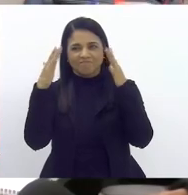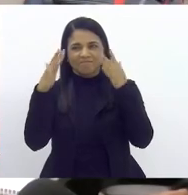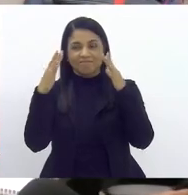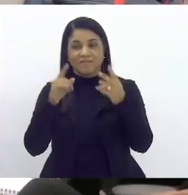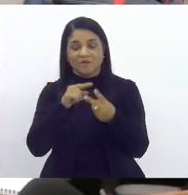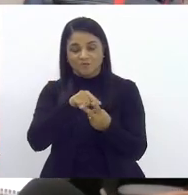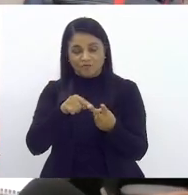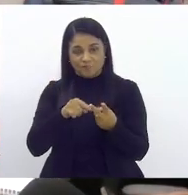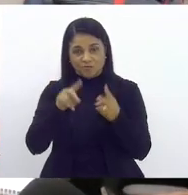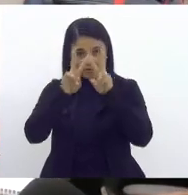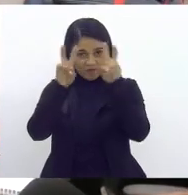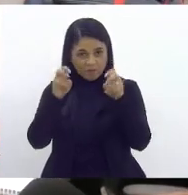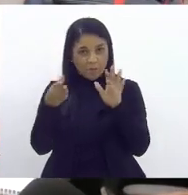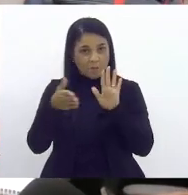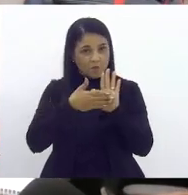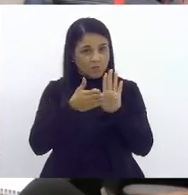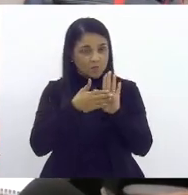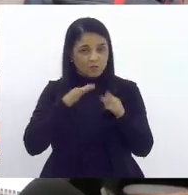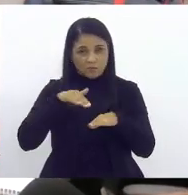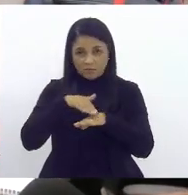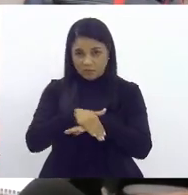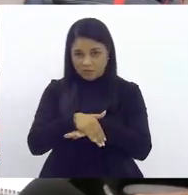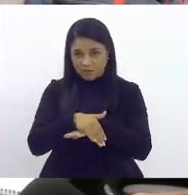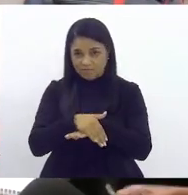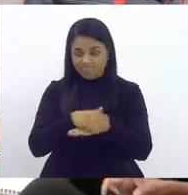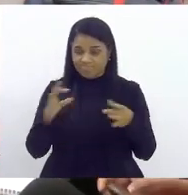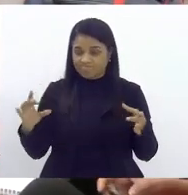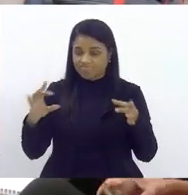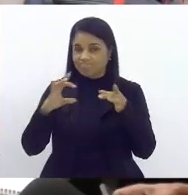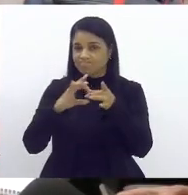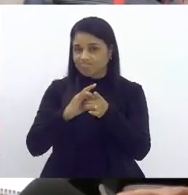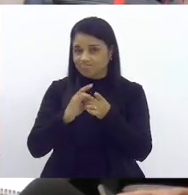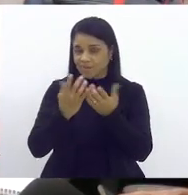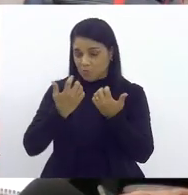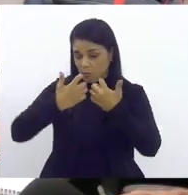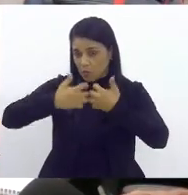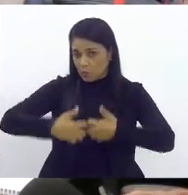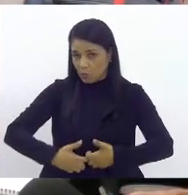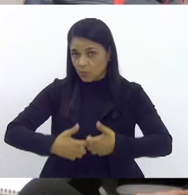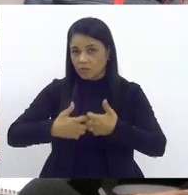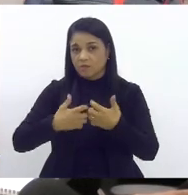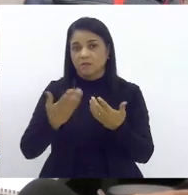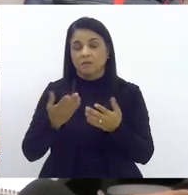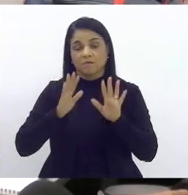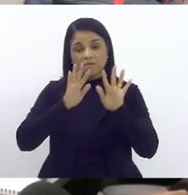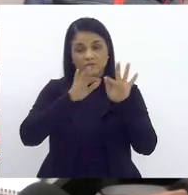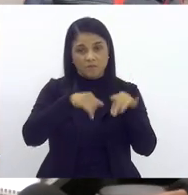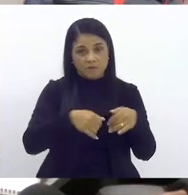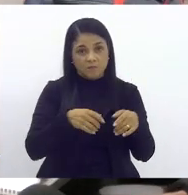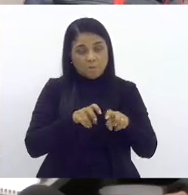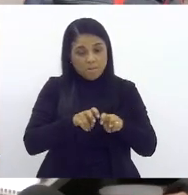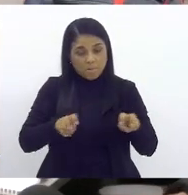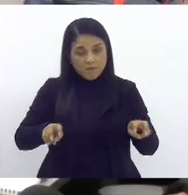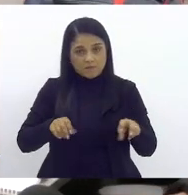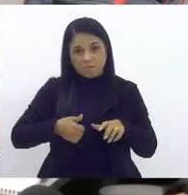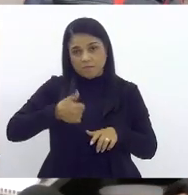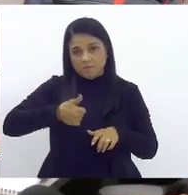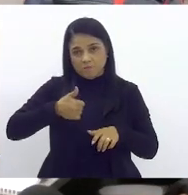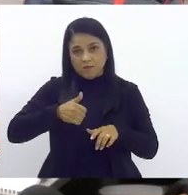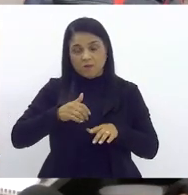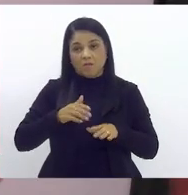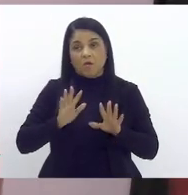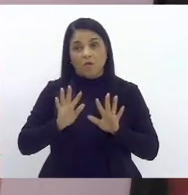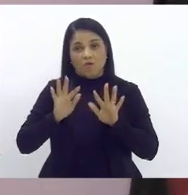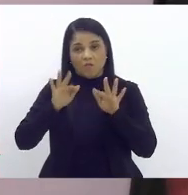Os dois temas propostos para esta noite, eles se encaixam. Então, a gente está terminando agora a primeira mesa. Faremos ao